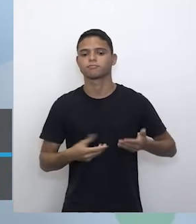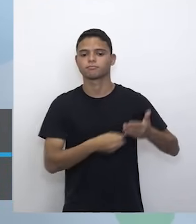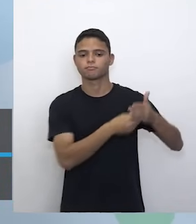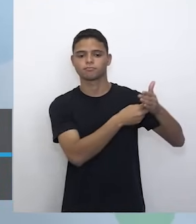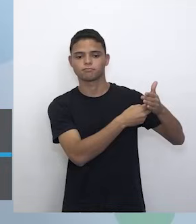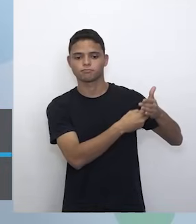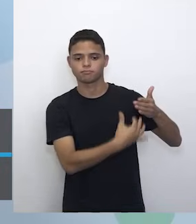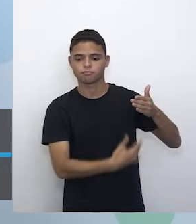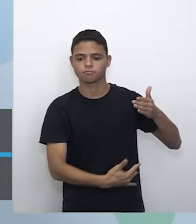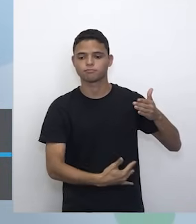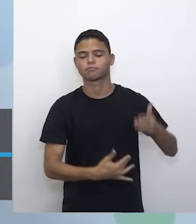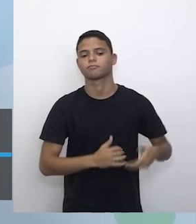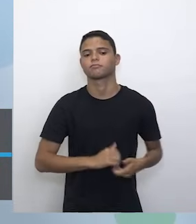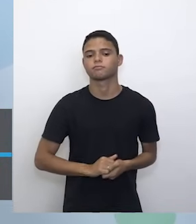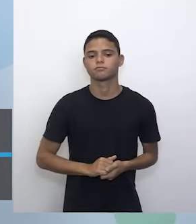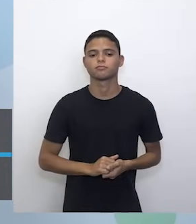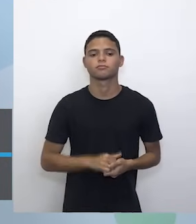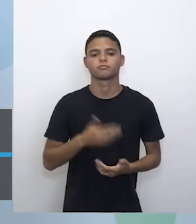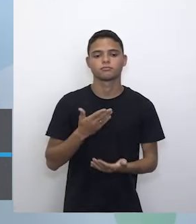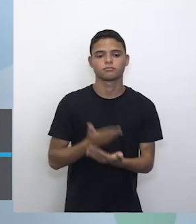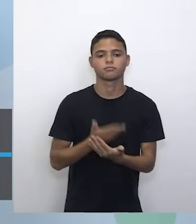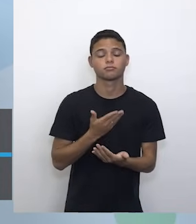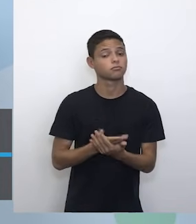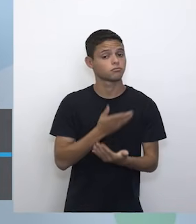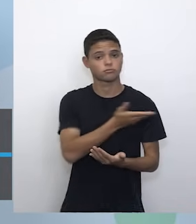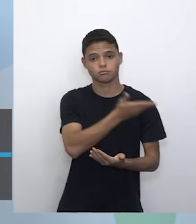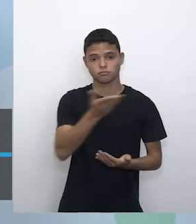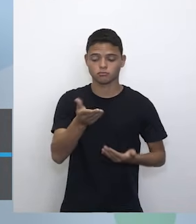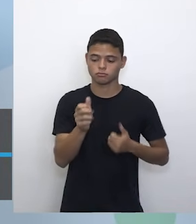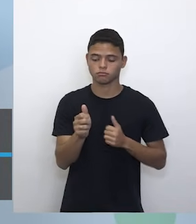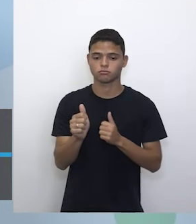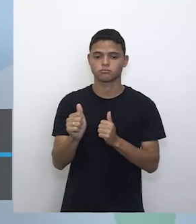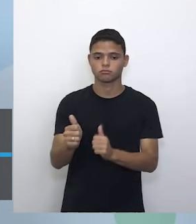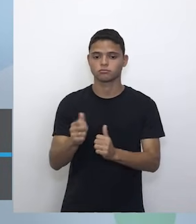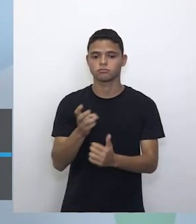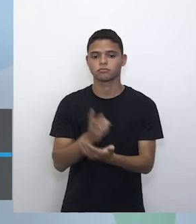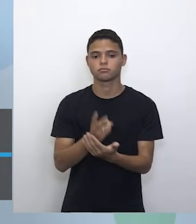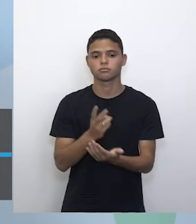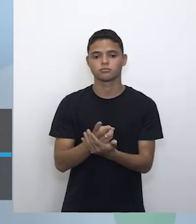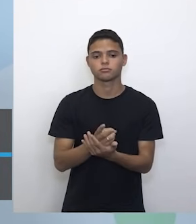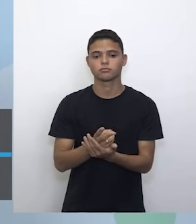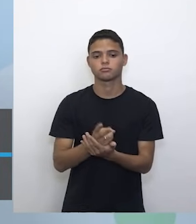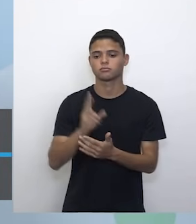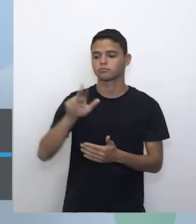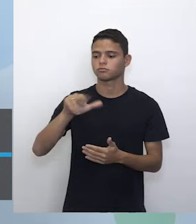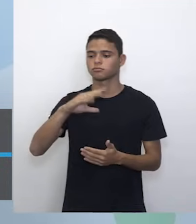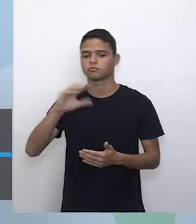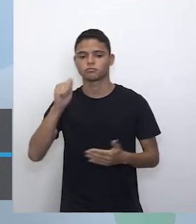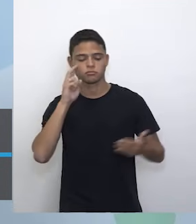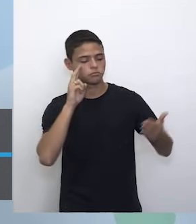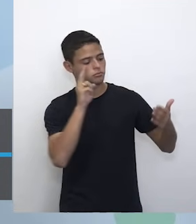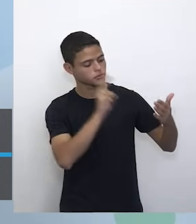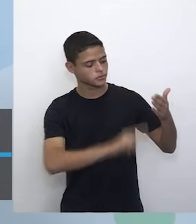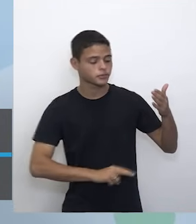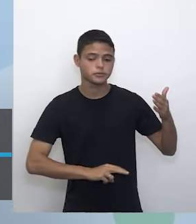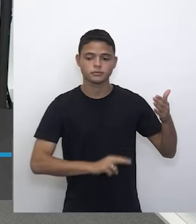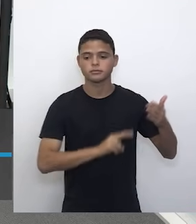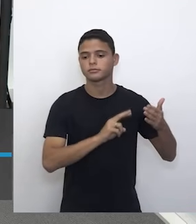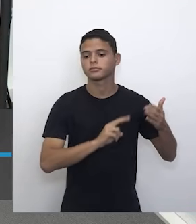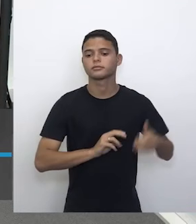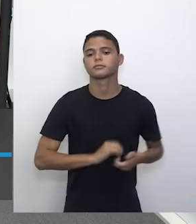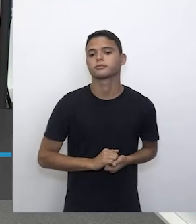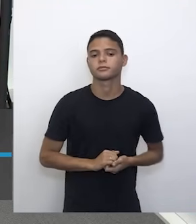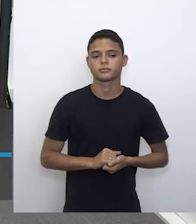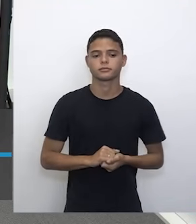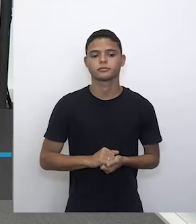chat. Eu acho que com as aulas vocês devem acompanhar aí com frequência, mas eu nunca tinha lido aqui uma participação. Foi um prazer ler. Às vezes